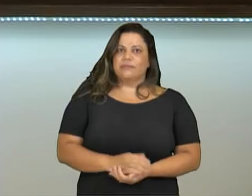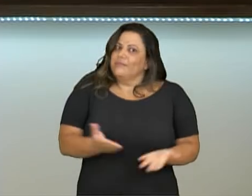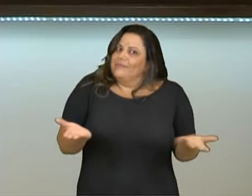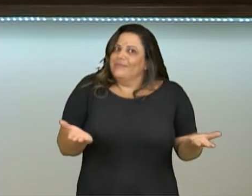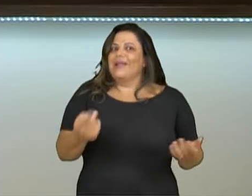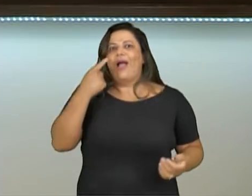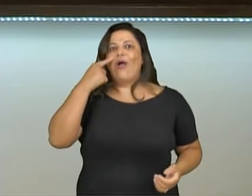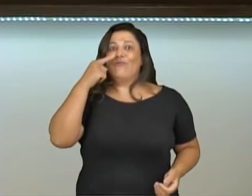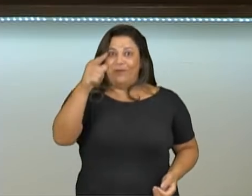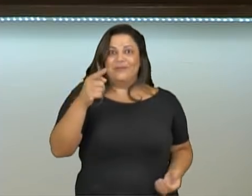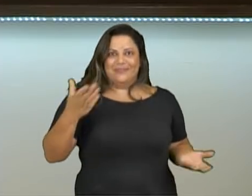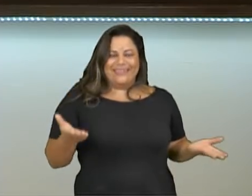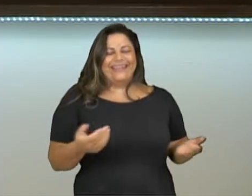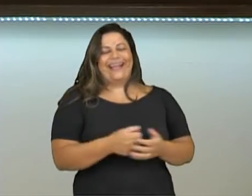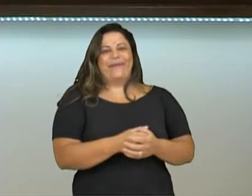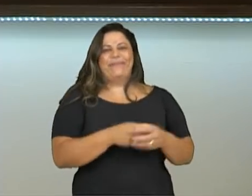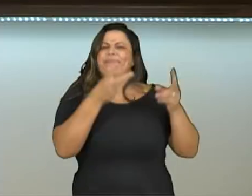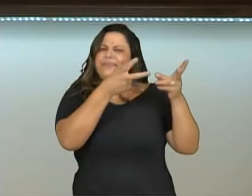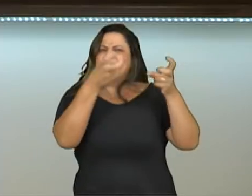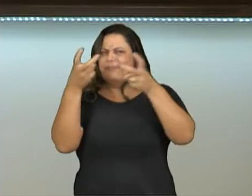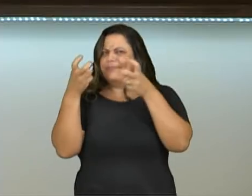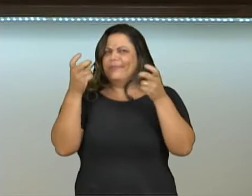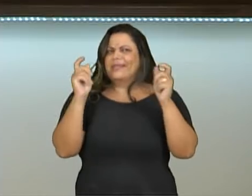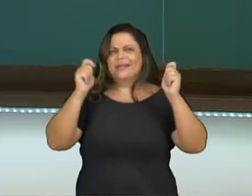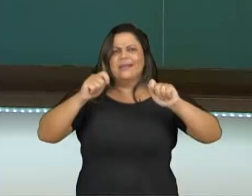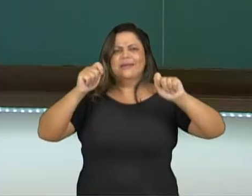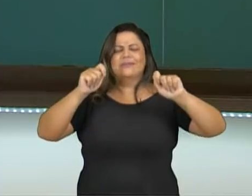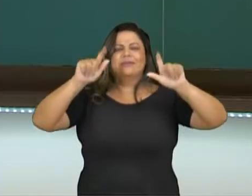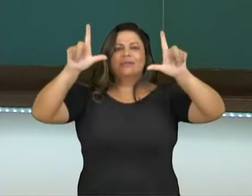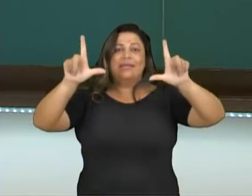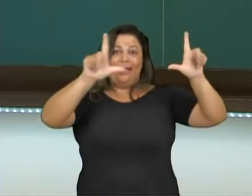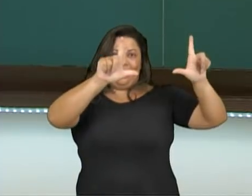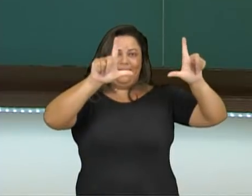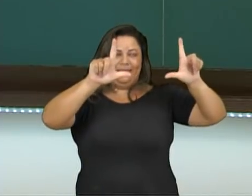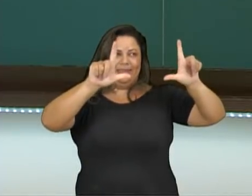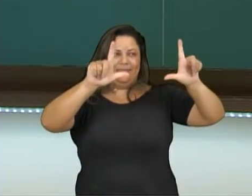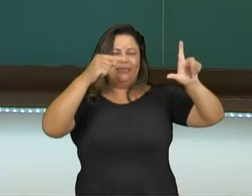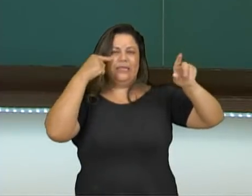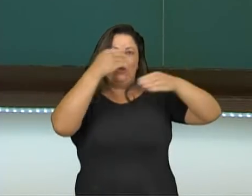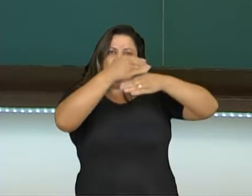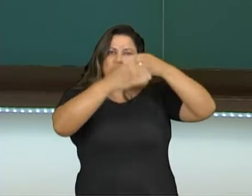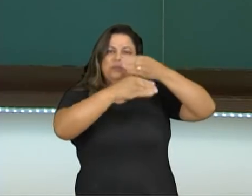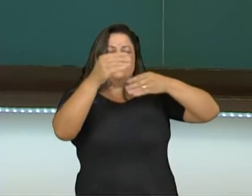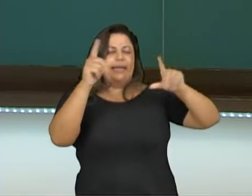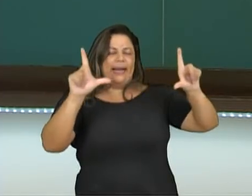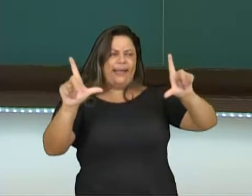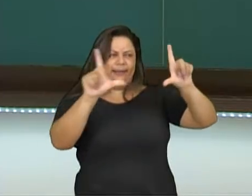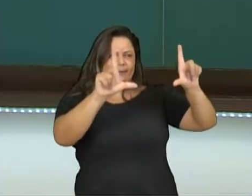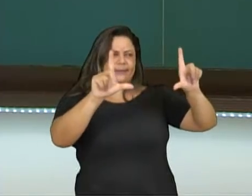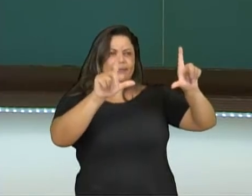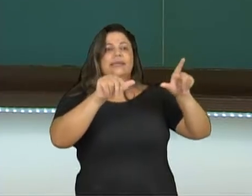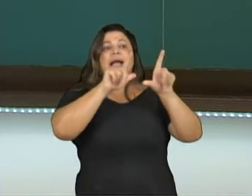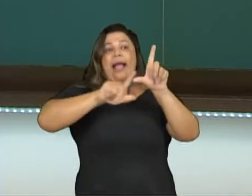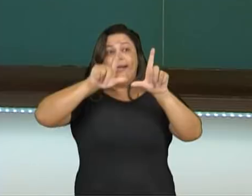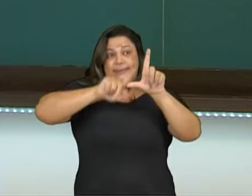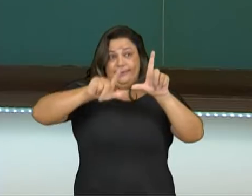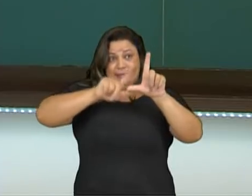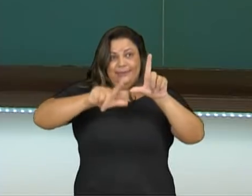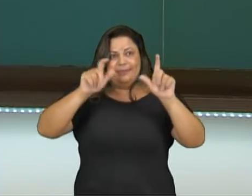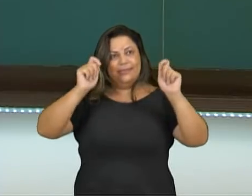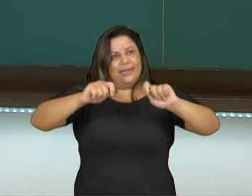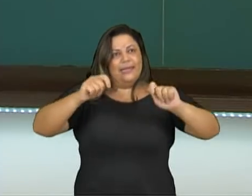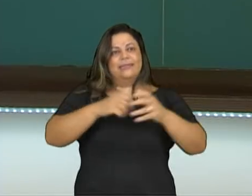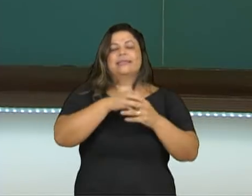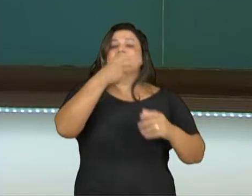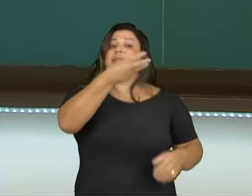Vamos lá então, pessoal? Verificando, deixei para vocês a imagem, as letras que são espaçadas, de 30 em